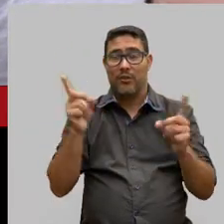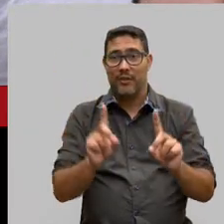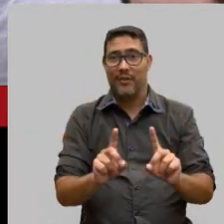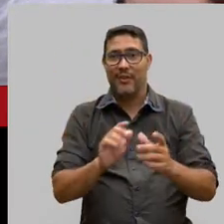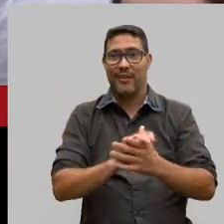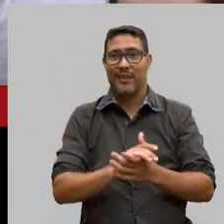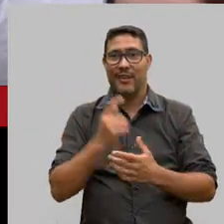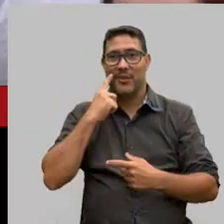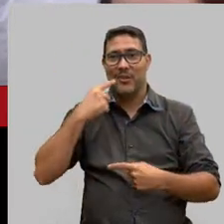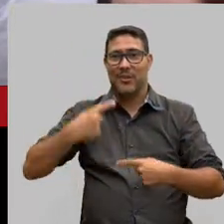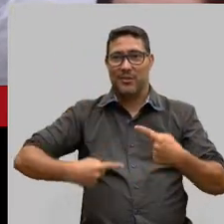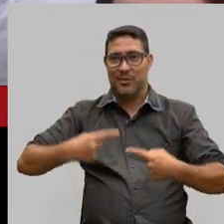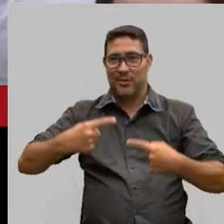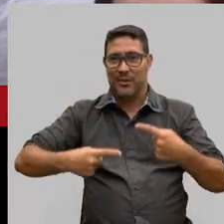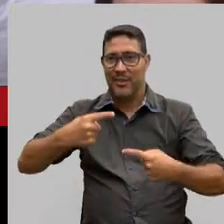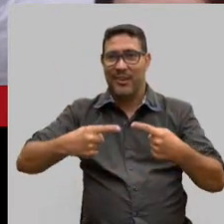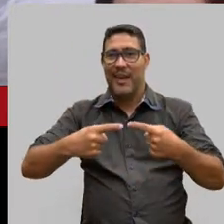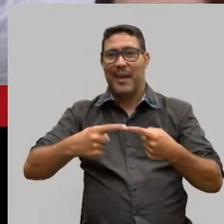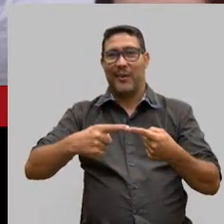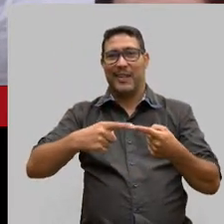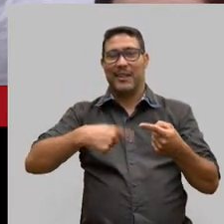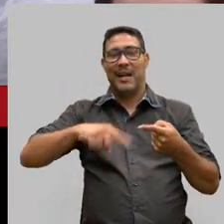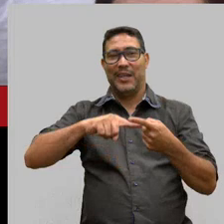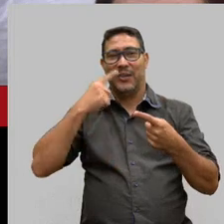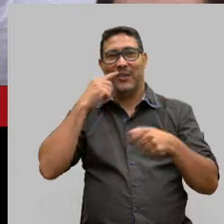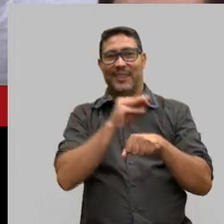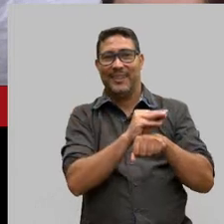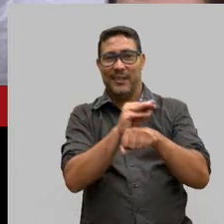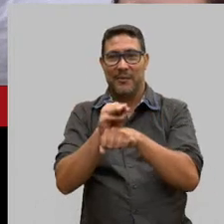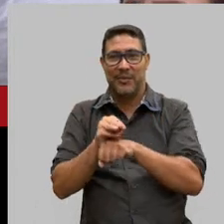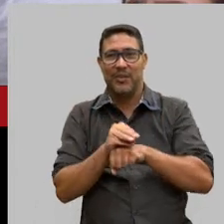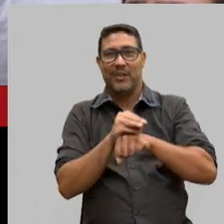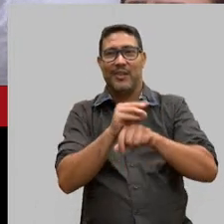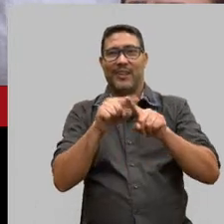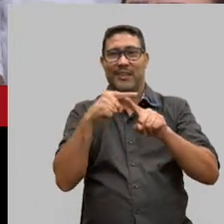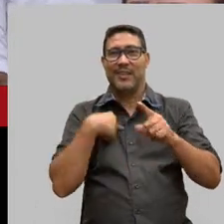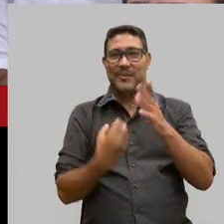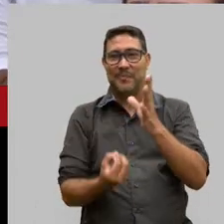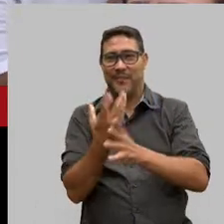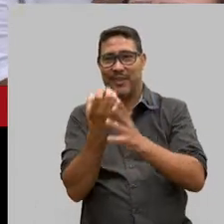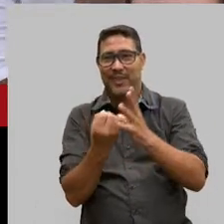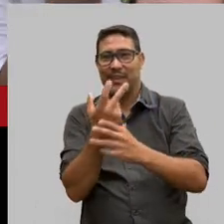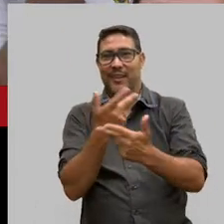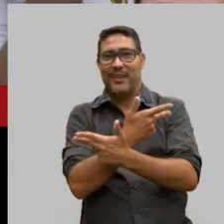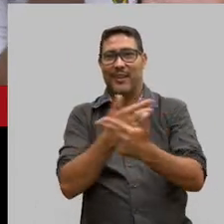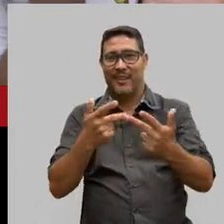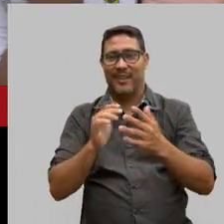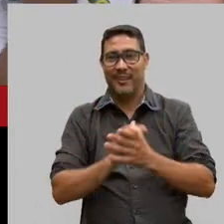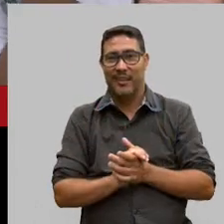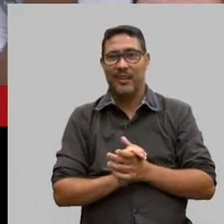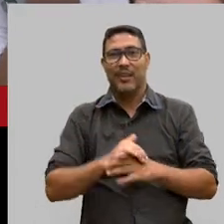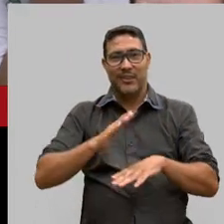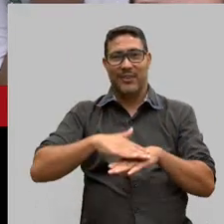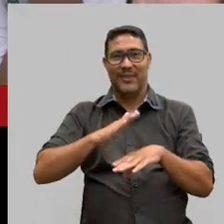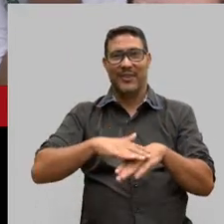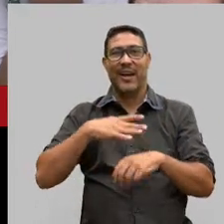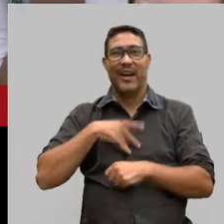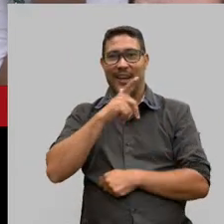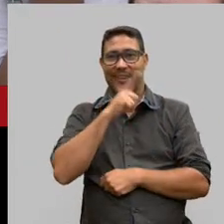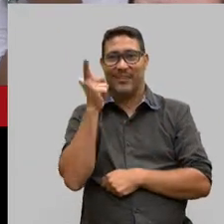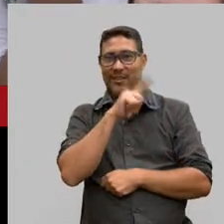políticas sejam monitoradas para que elas sejam elaboradas e que a gente para que a gente faça a devida